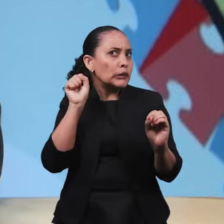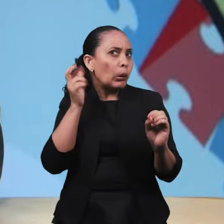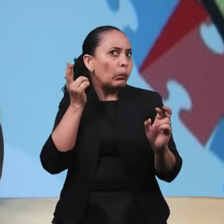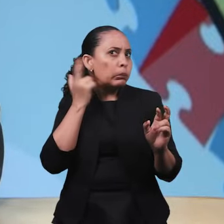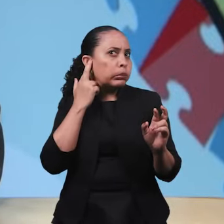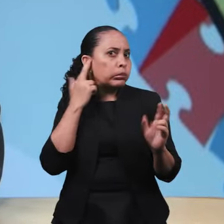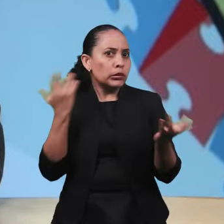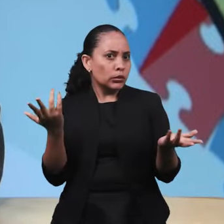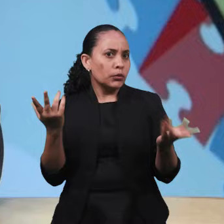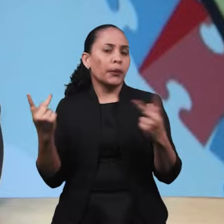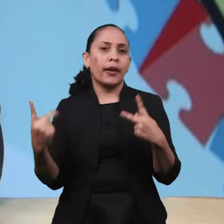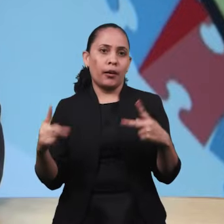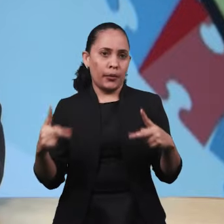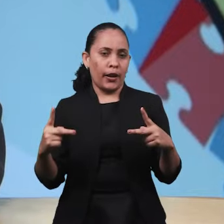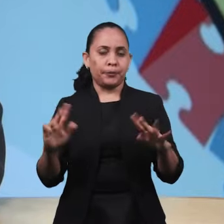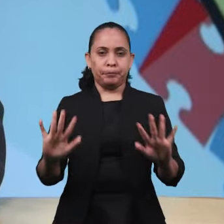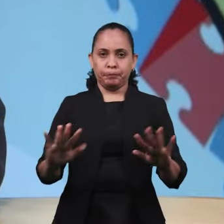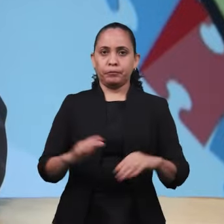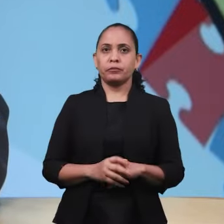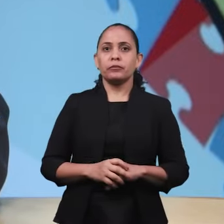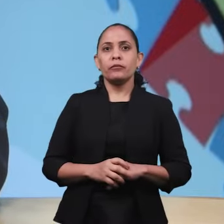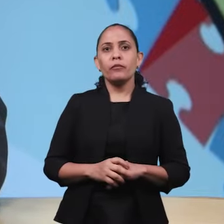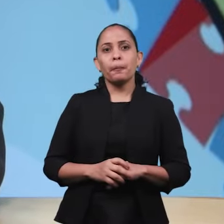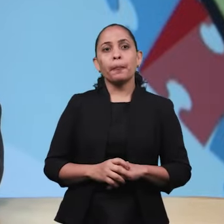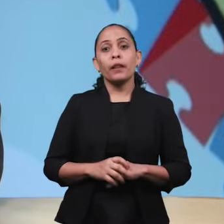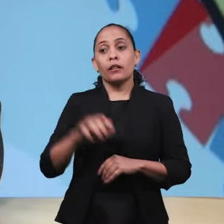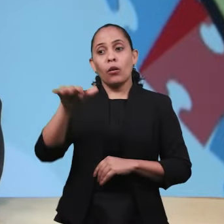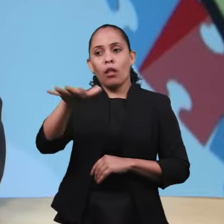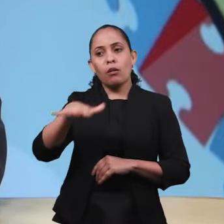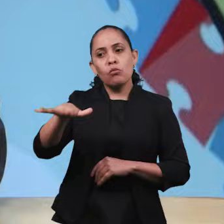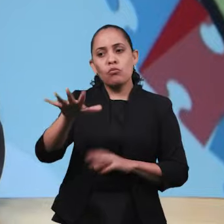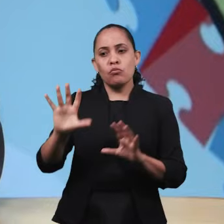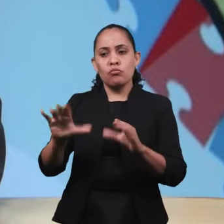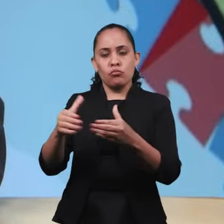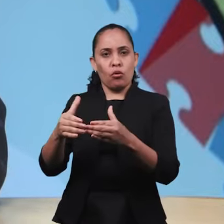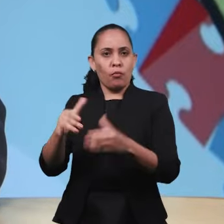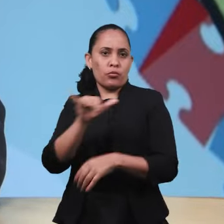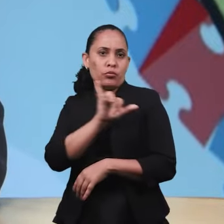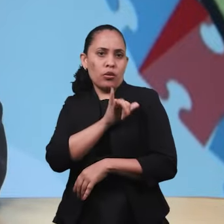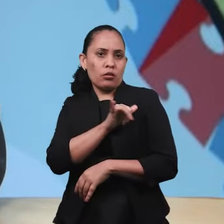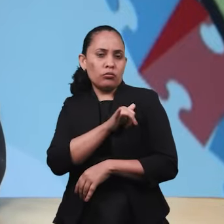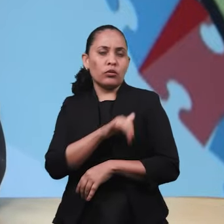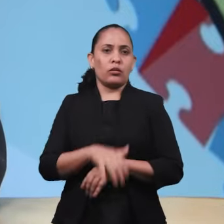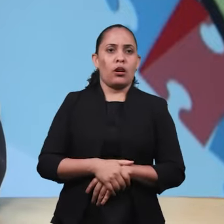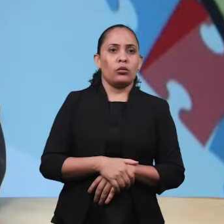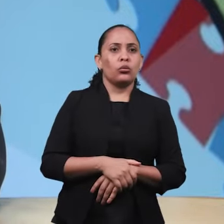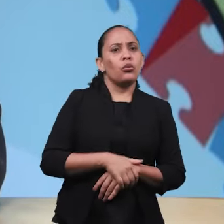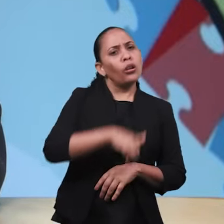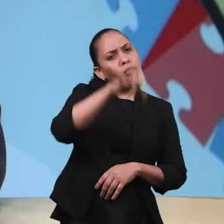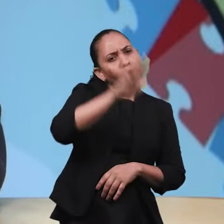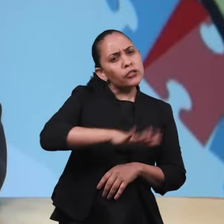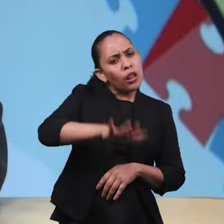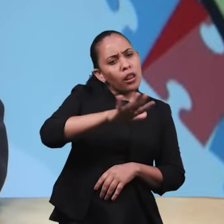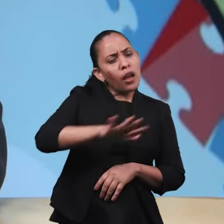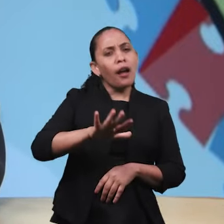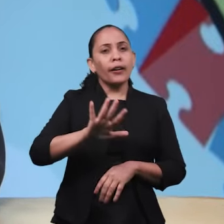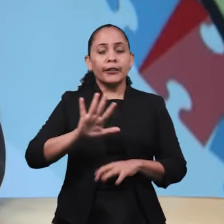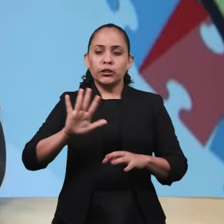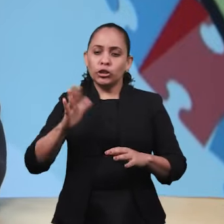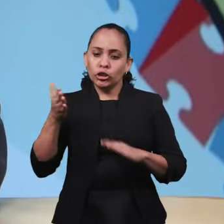pregado. Então esse trabalho começa um pouco no Rio de Janeiro, um pouco no Nordeste, e atinge o